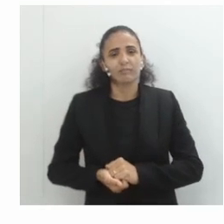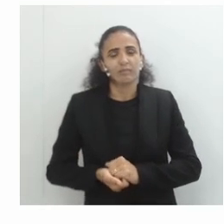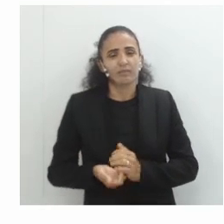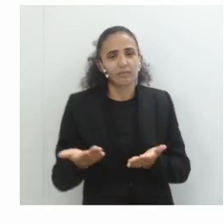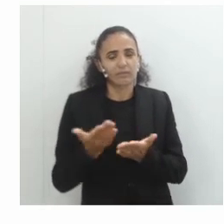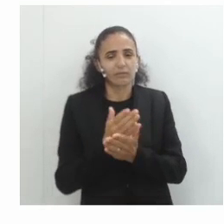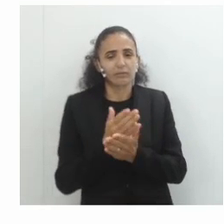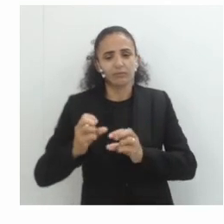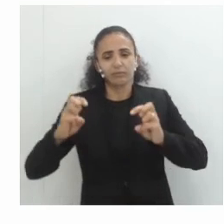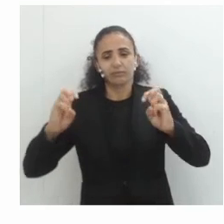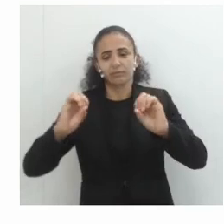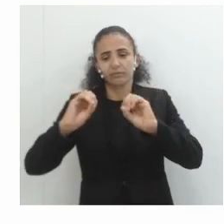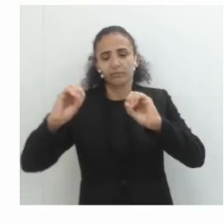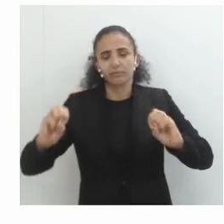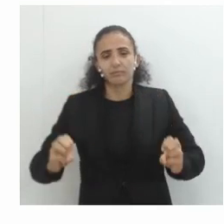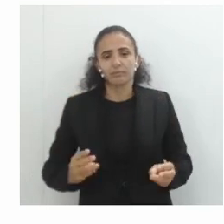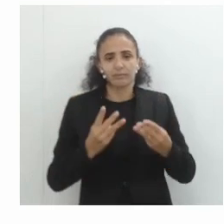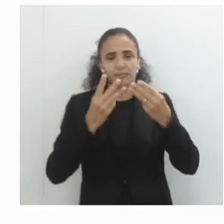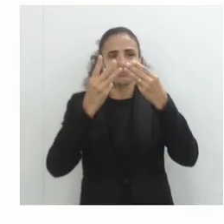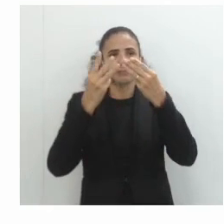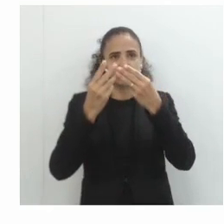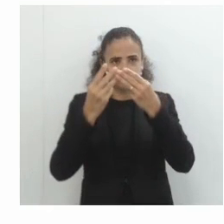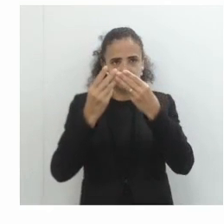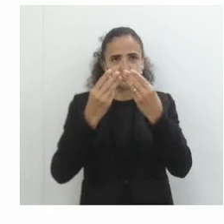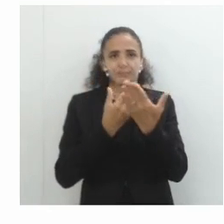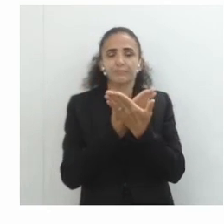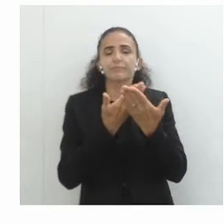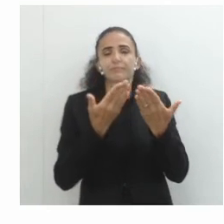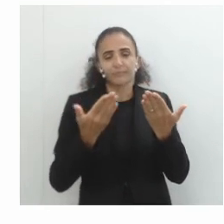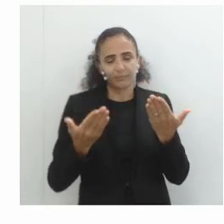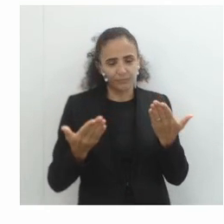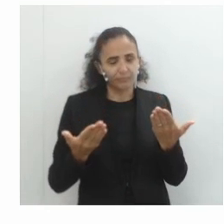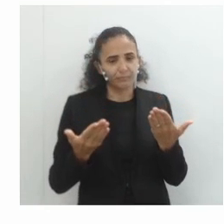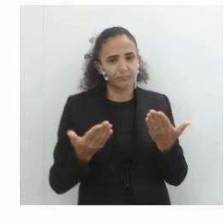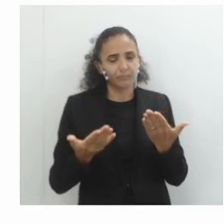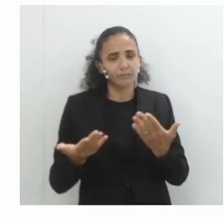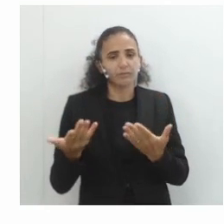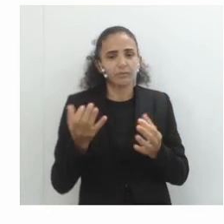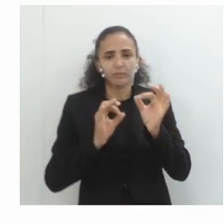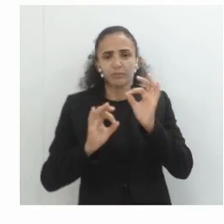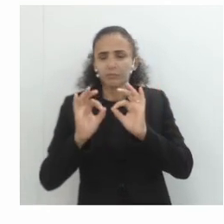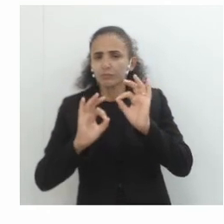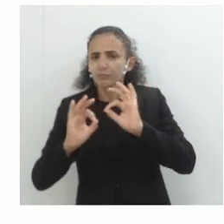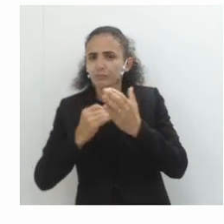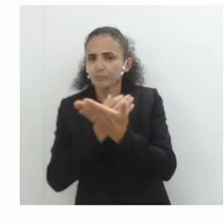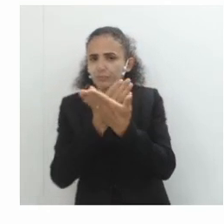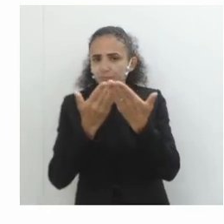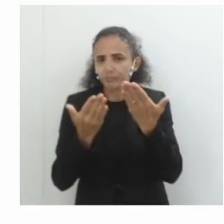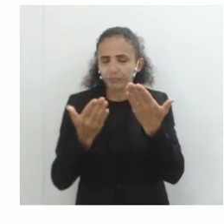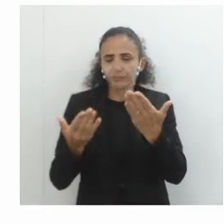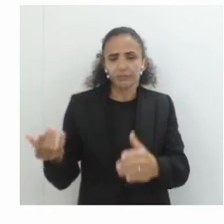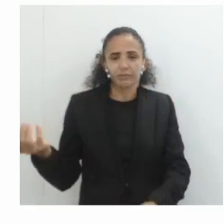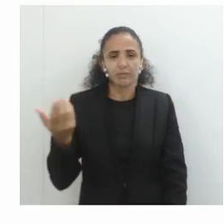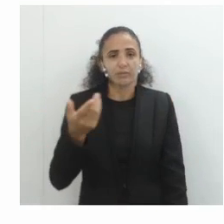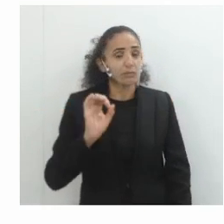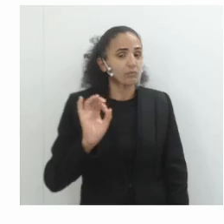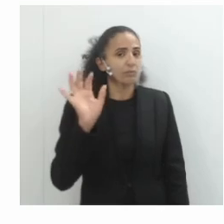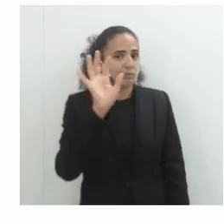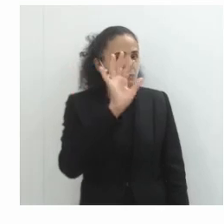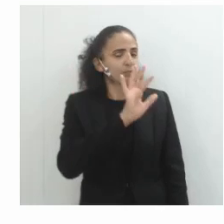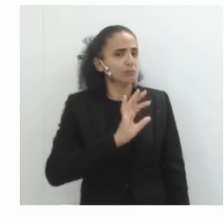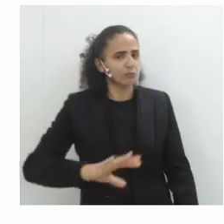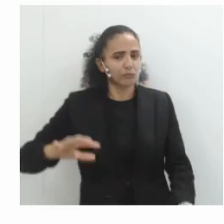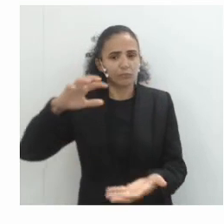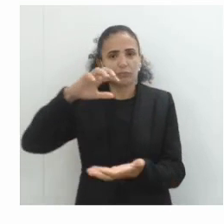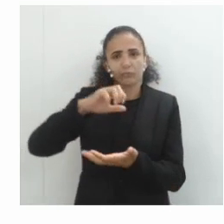a Organização Nacional, a ONU, segundo a ONU, a Organização Nacional das Nações Unidas, que é um